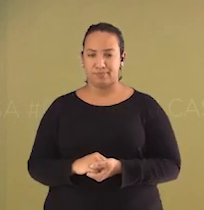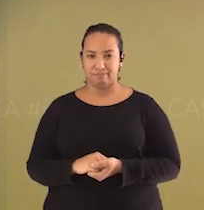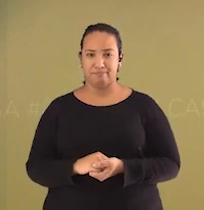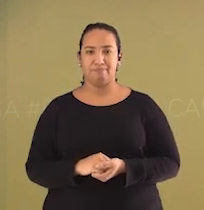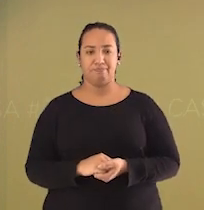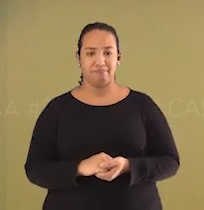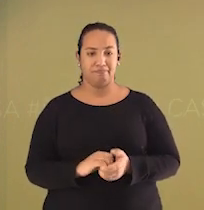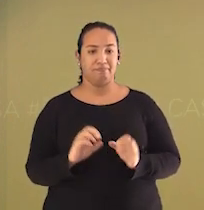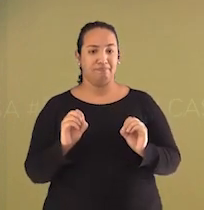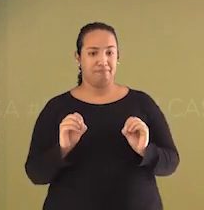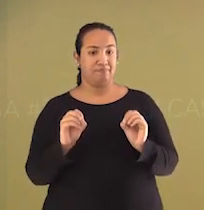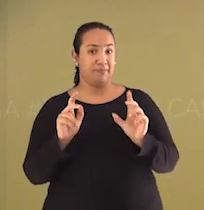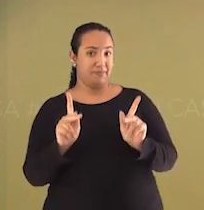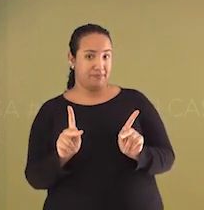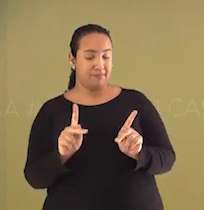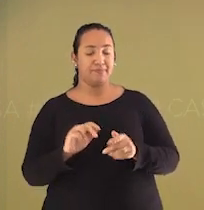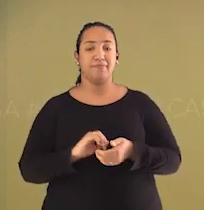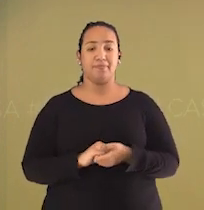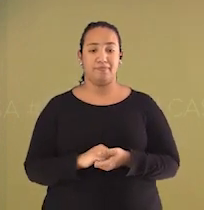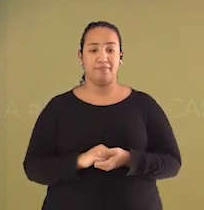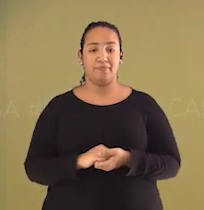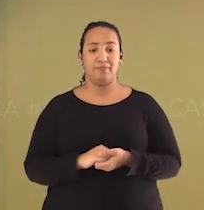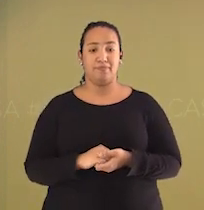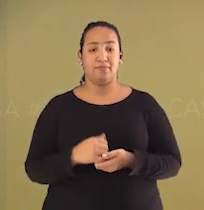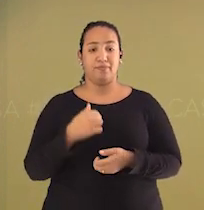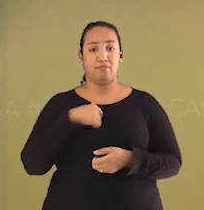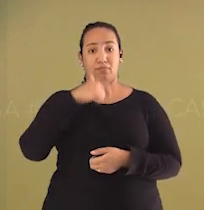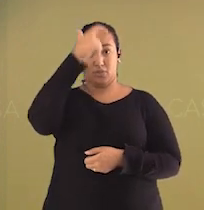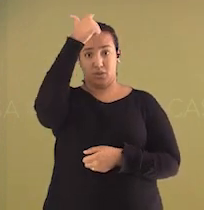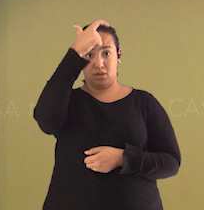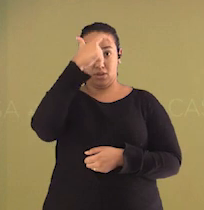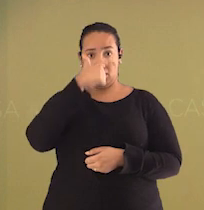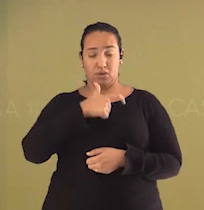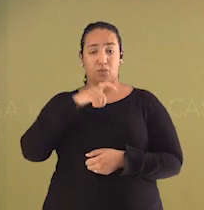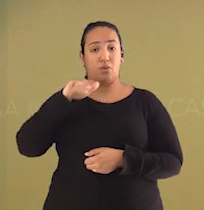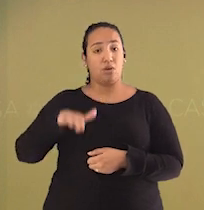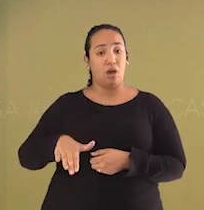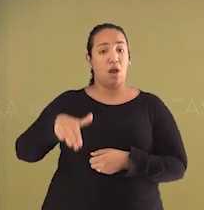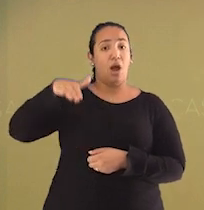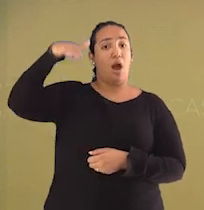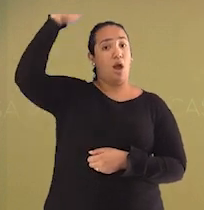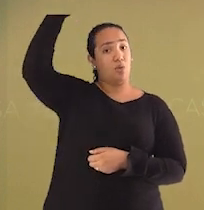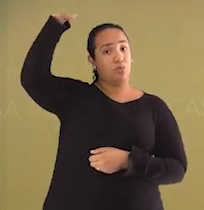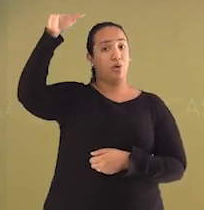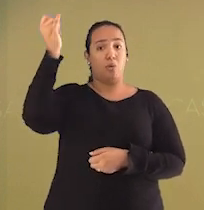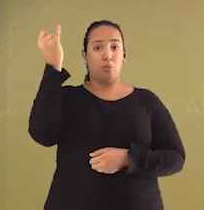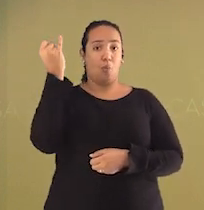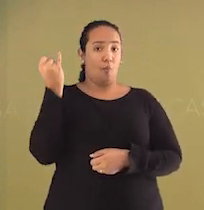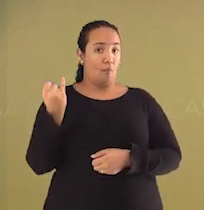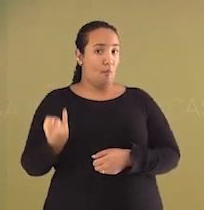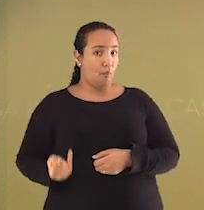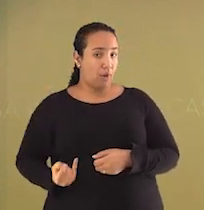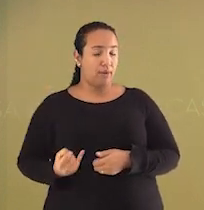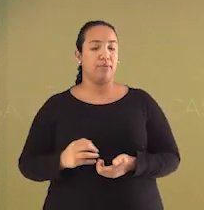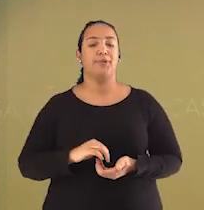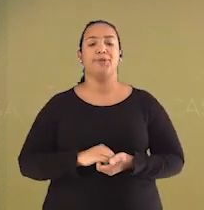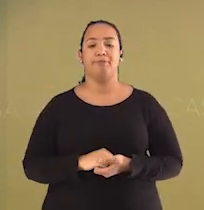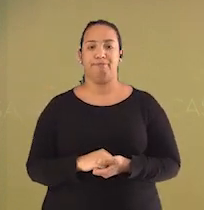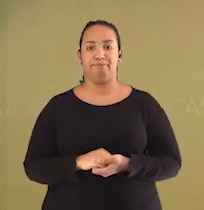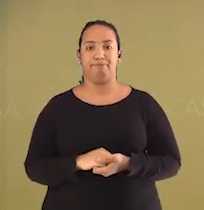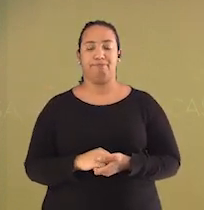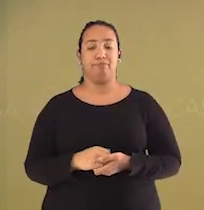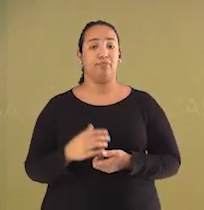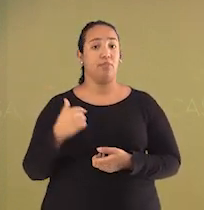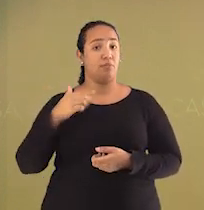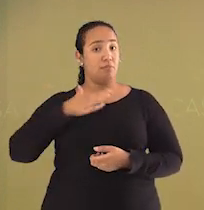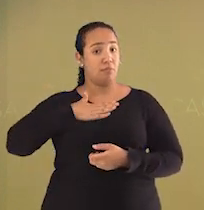Okay, let's do it. I am tall and slim. Sou alto e magro. I have a